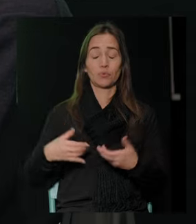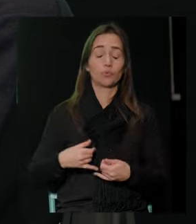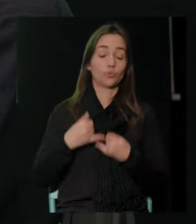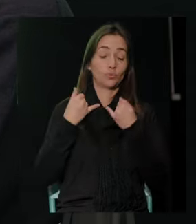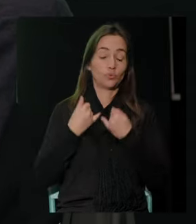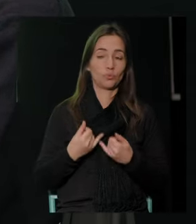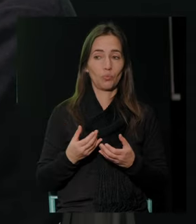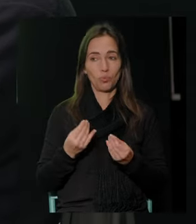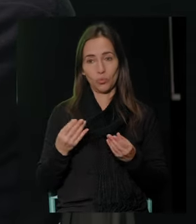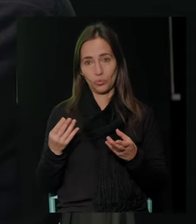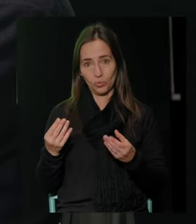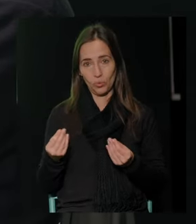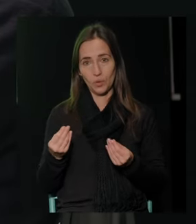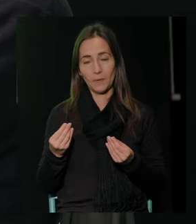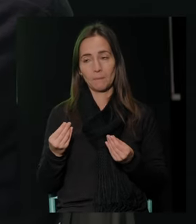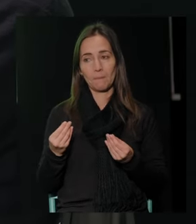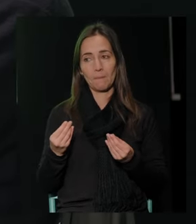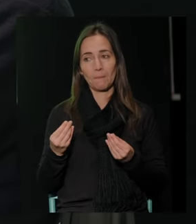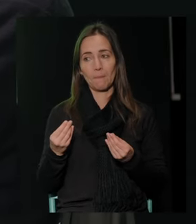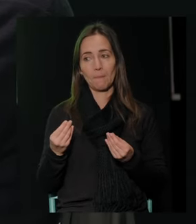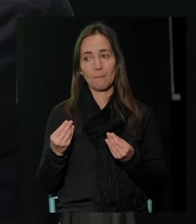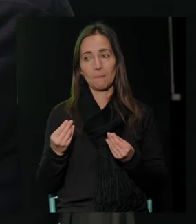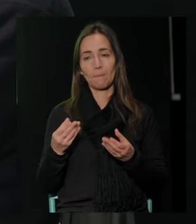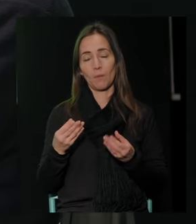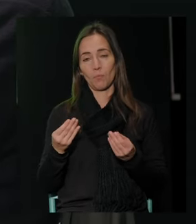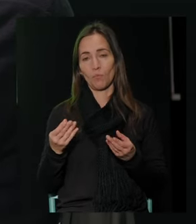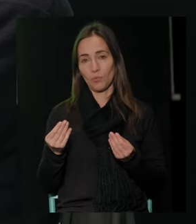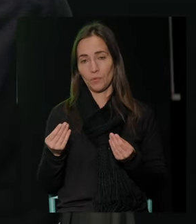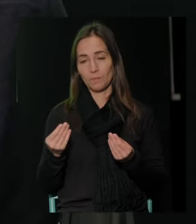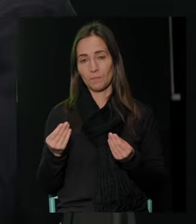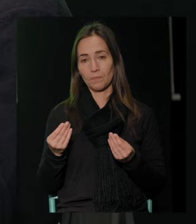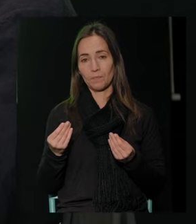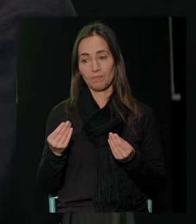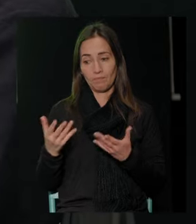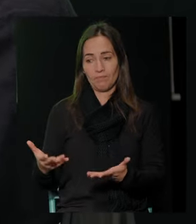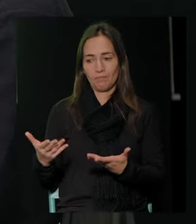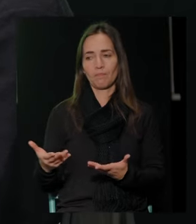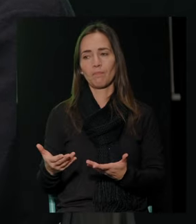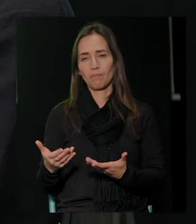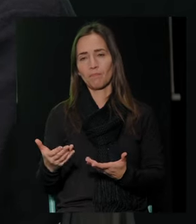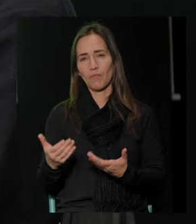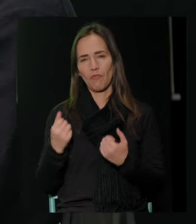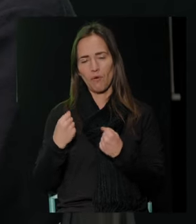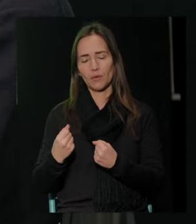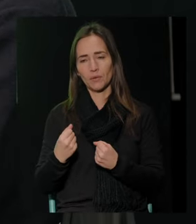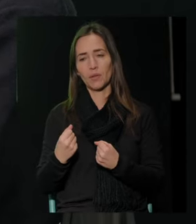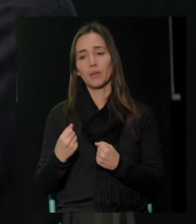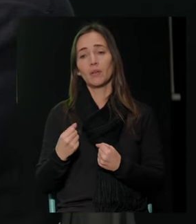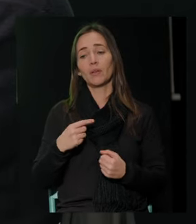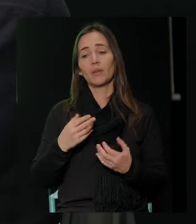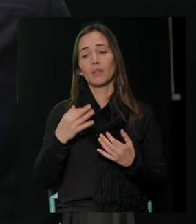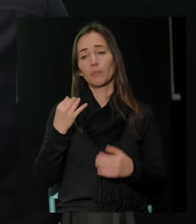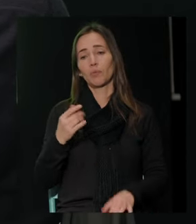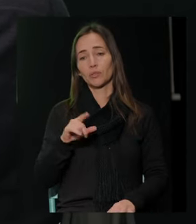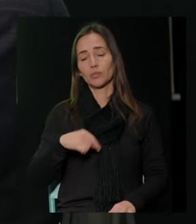muito assustadora e muito, muito, muito, muito presente. E depois a nossa